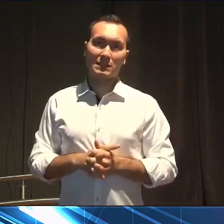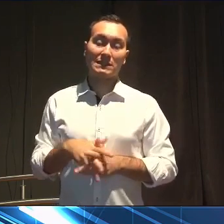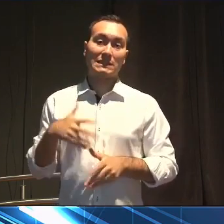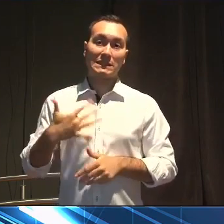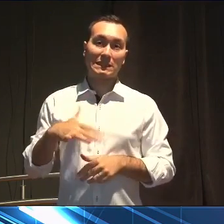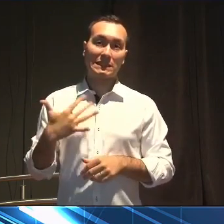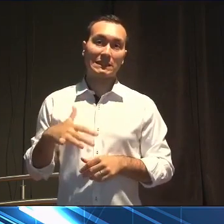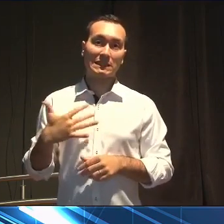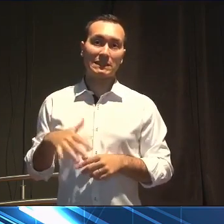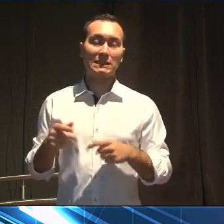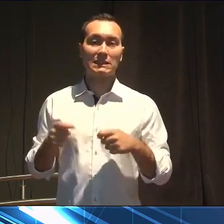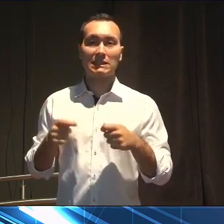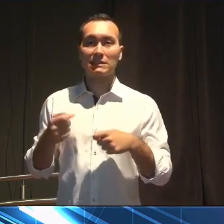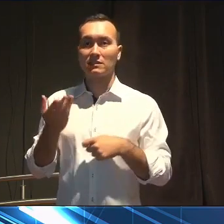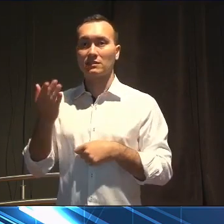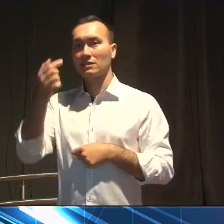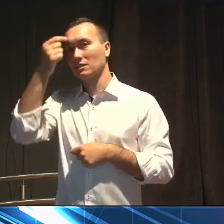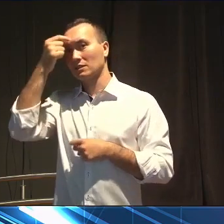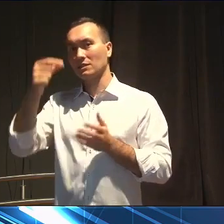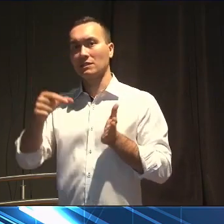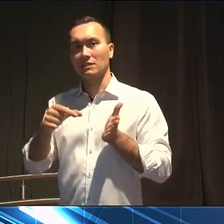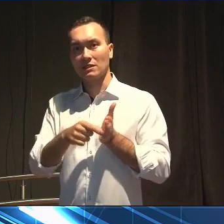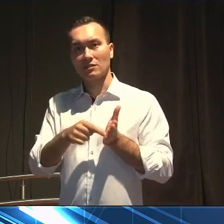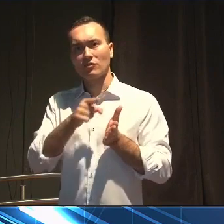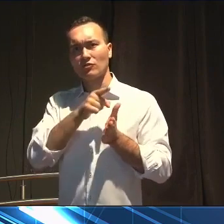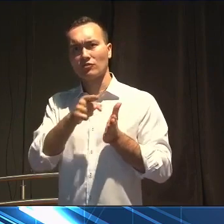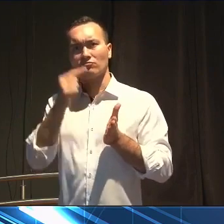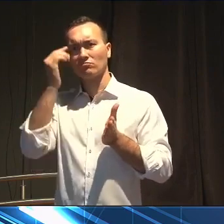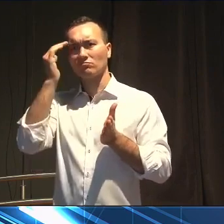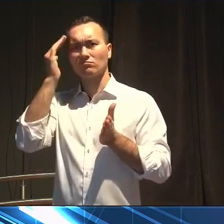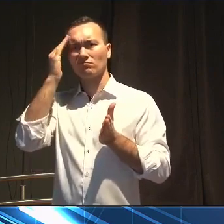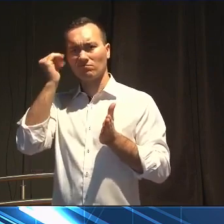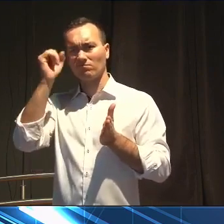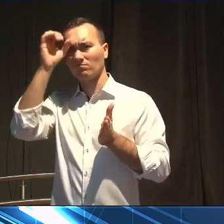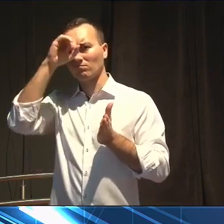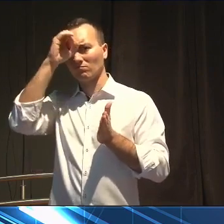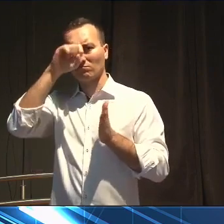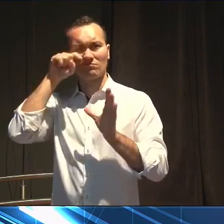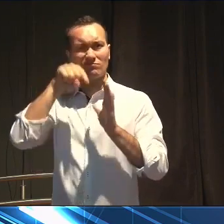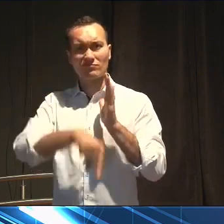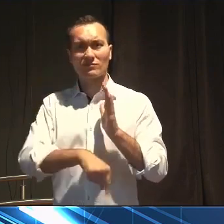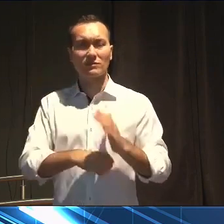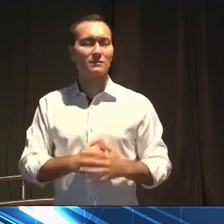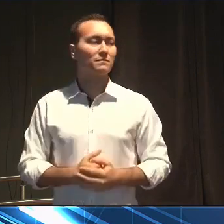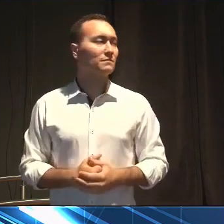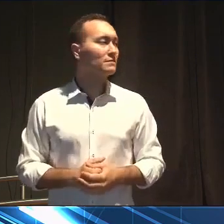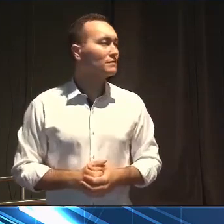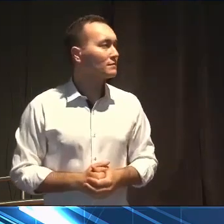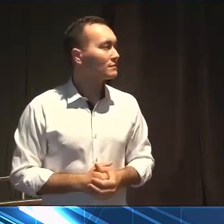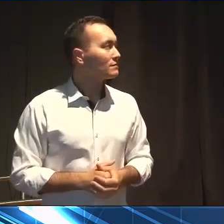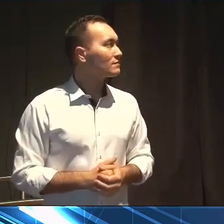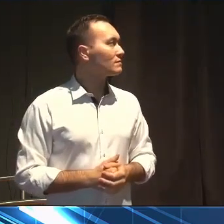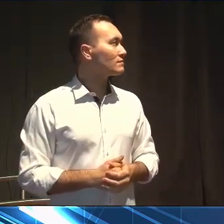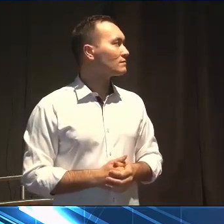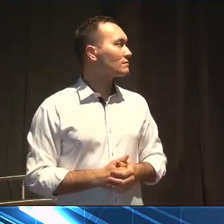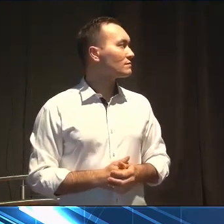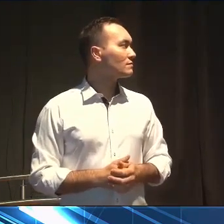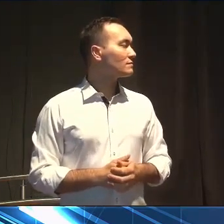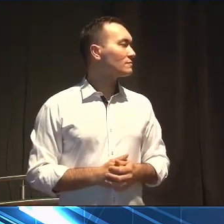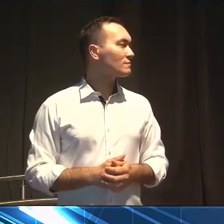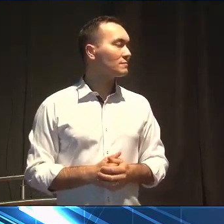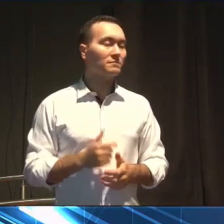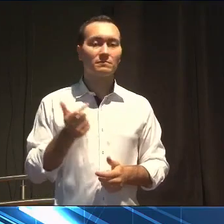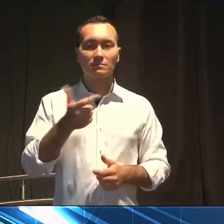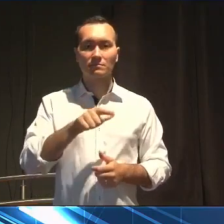consegue aprender IA e sair de lá certificado pela NVIDIA, sabendo como é a experiência. E para finalizar, uma coisa importante,